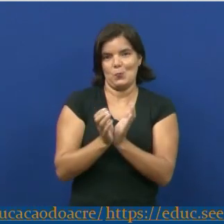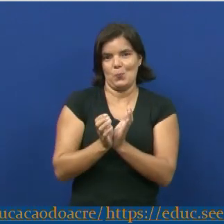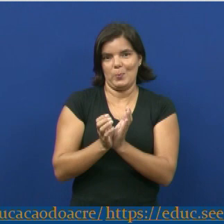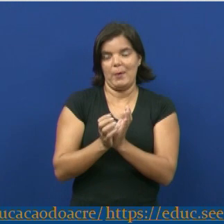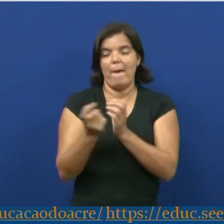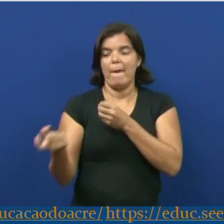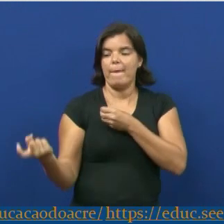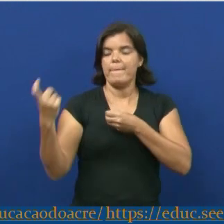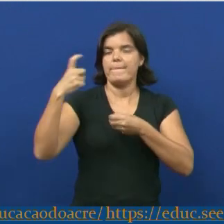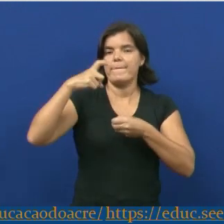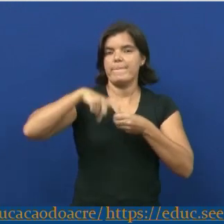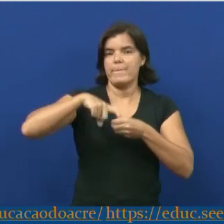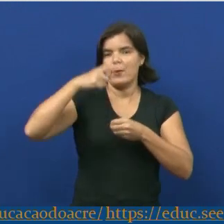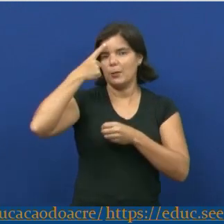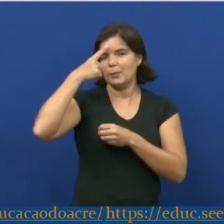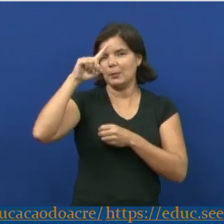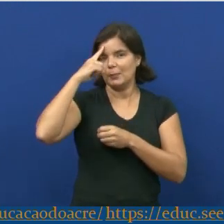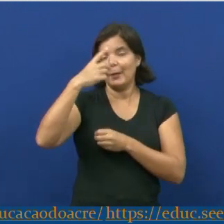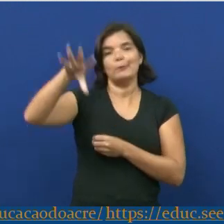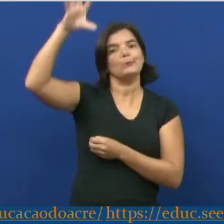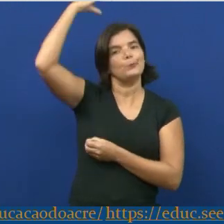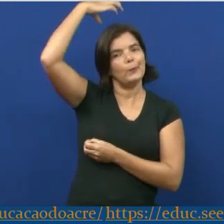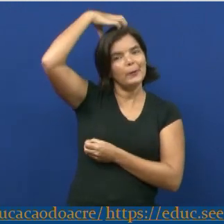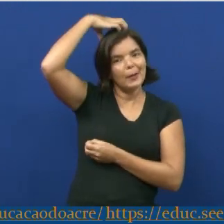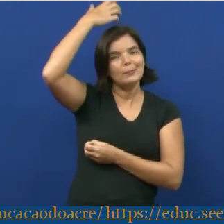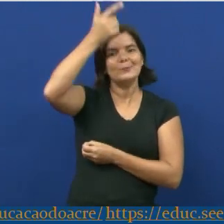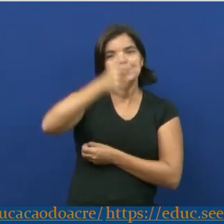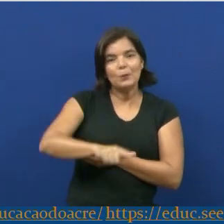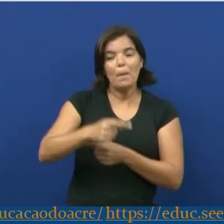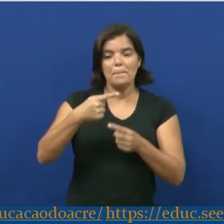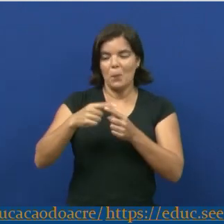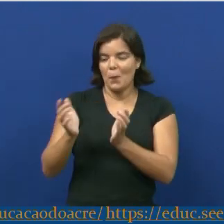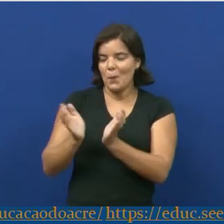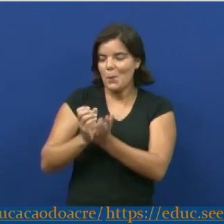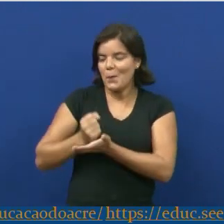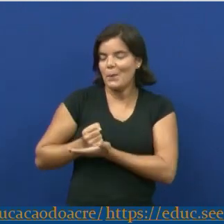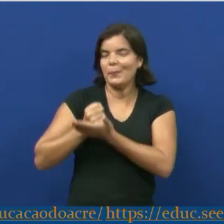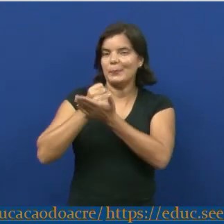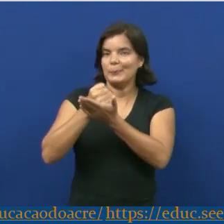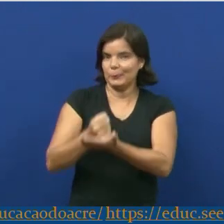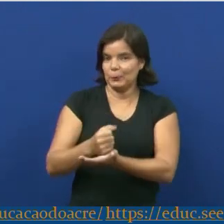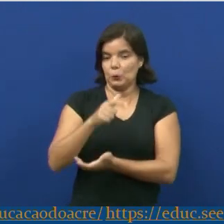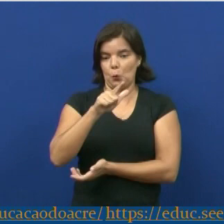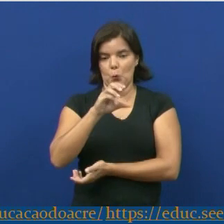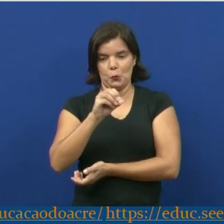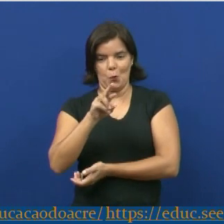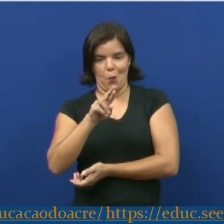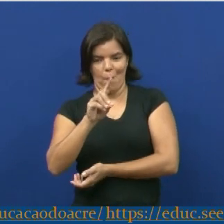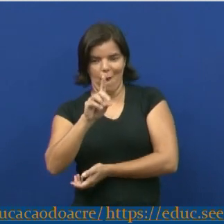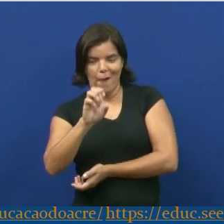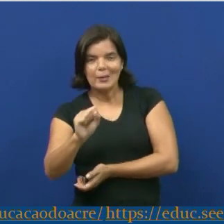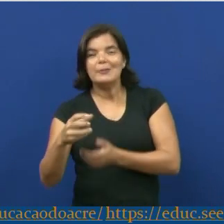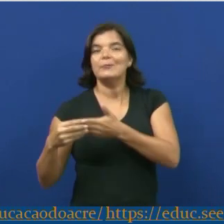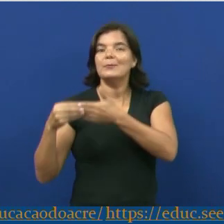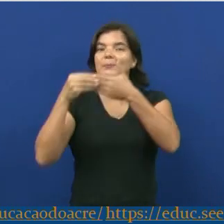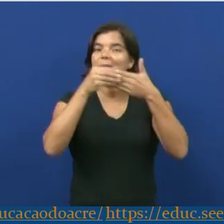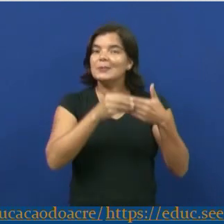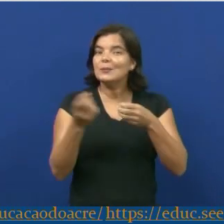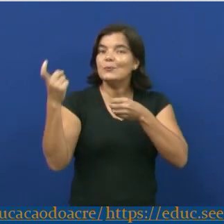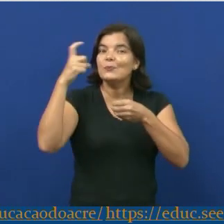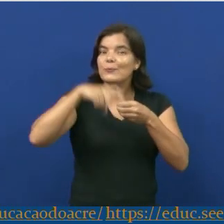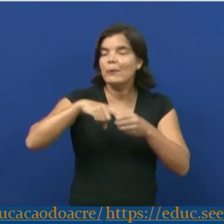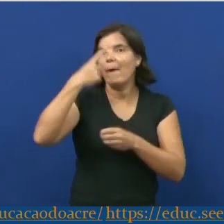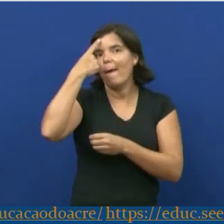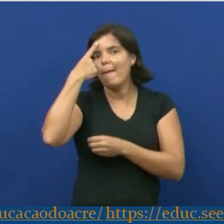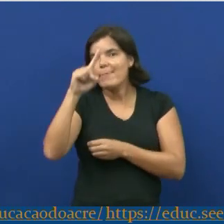a volta da ideia de monarquia. Porque os grupos que apoiavam, né, os lords, eles vão trazer de volta